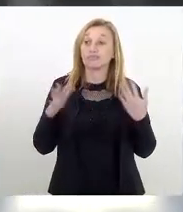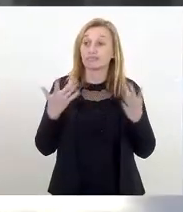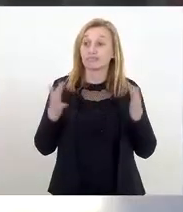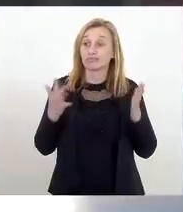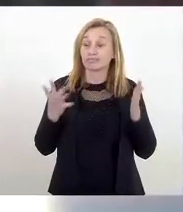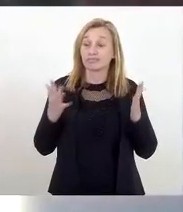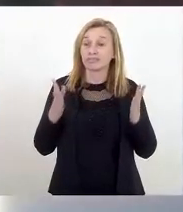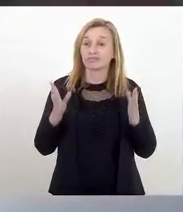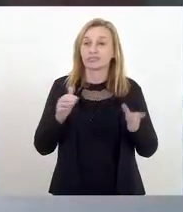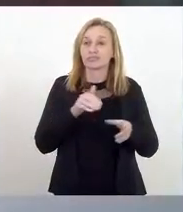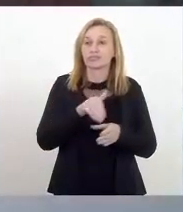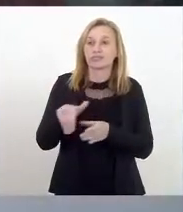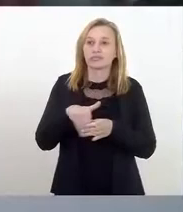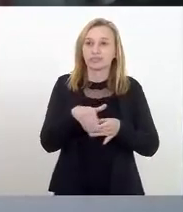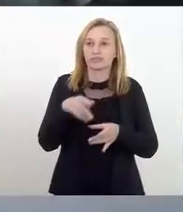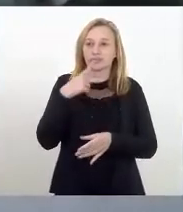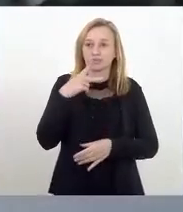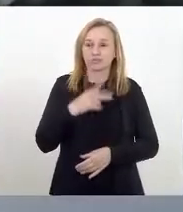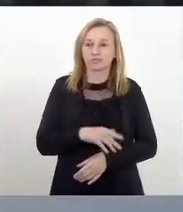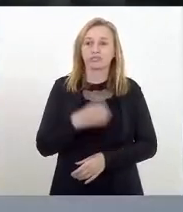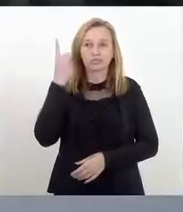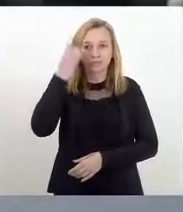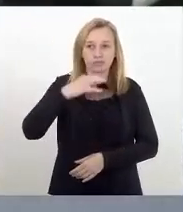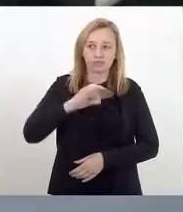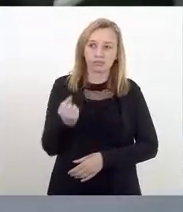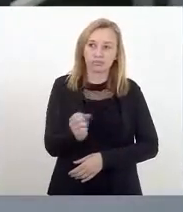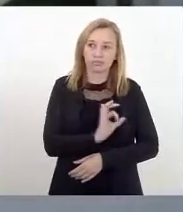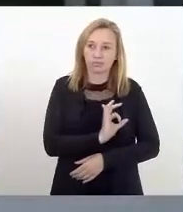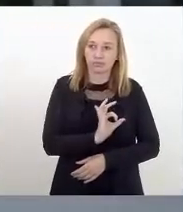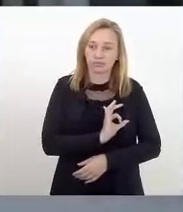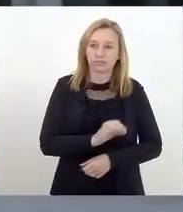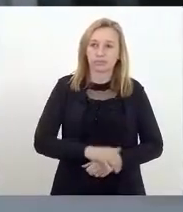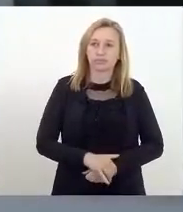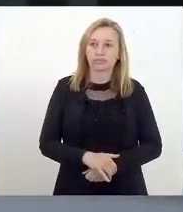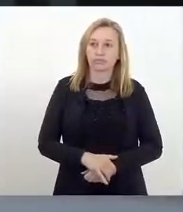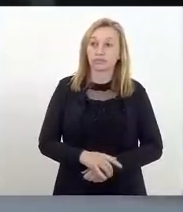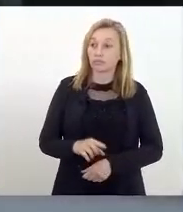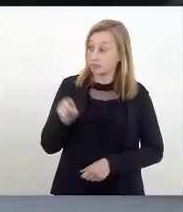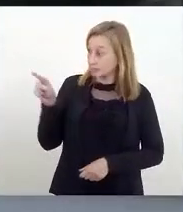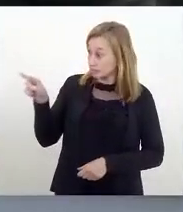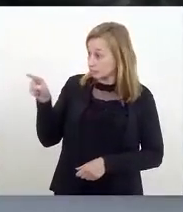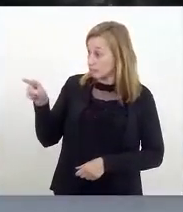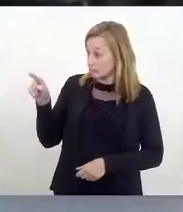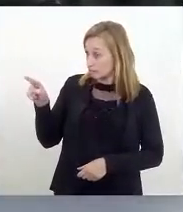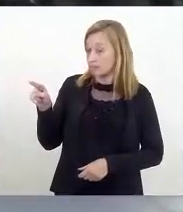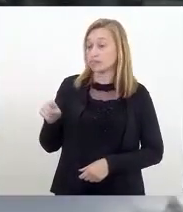para declaração de voto, deputada Marta Rocha. Pode ser lá, tá, Marta?